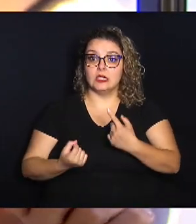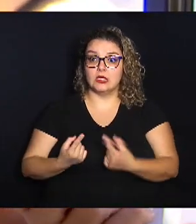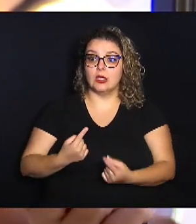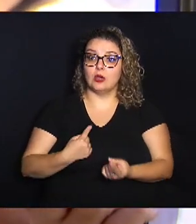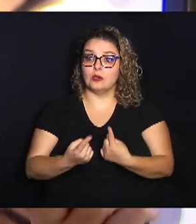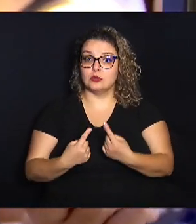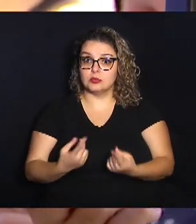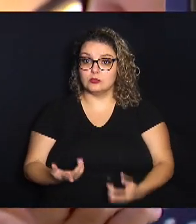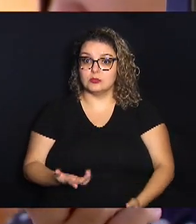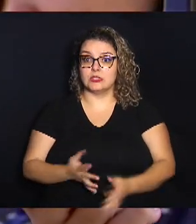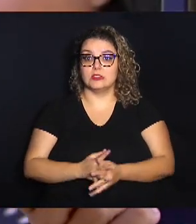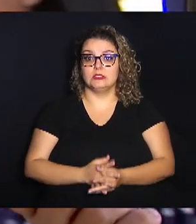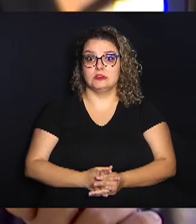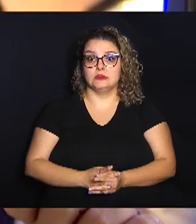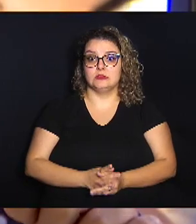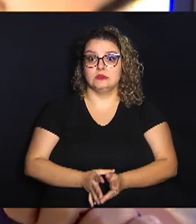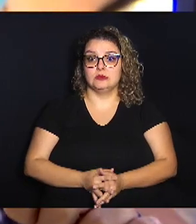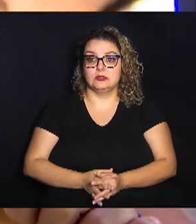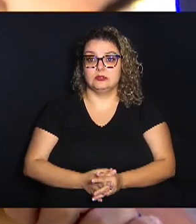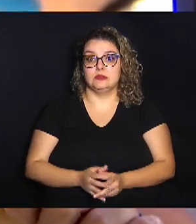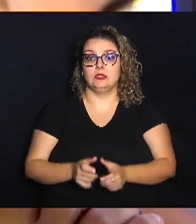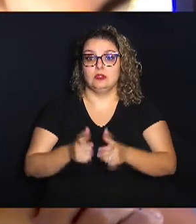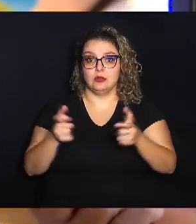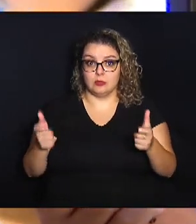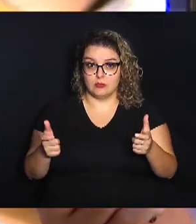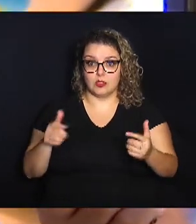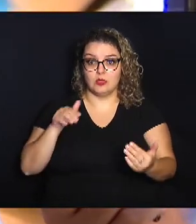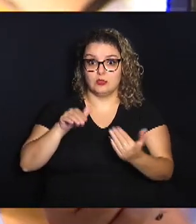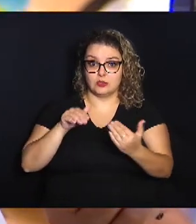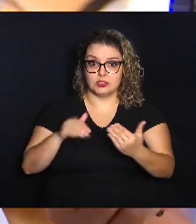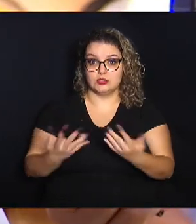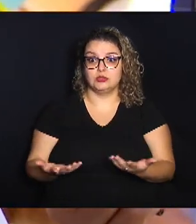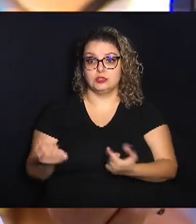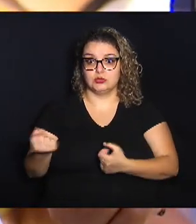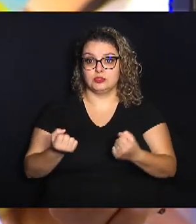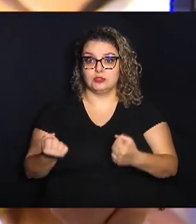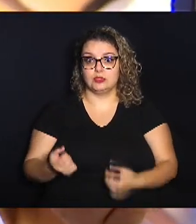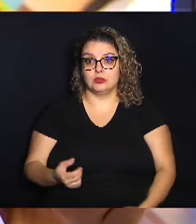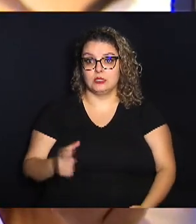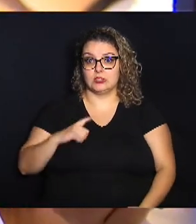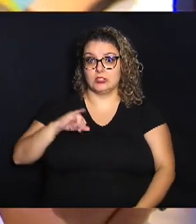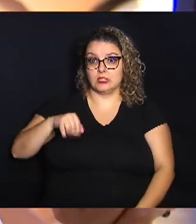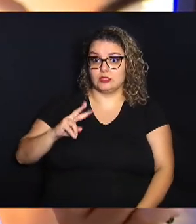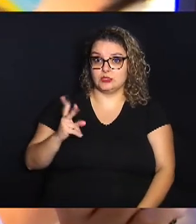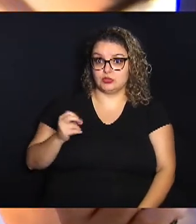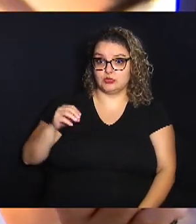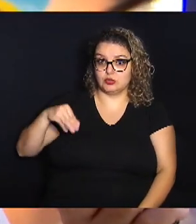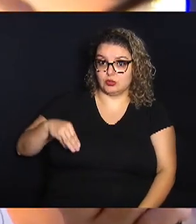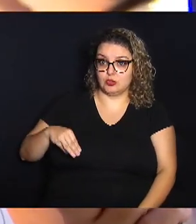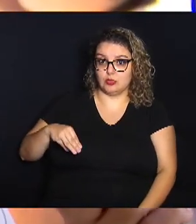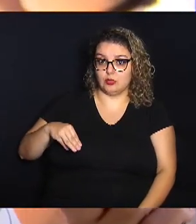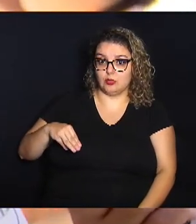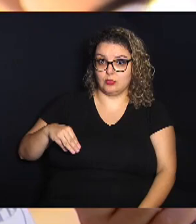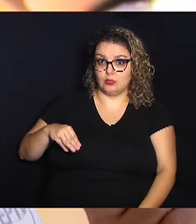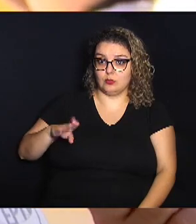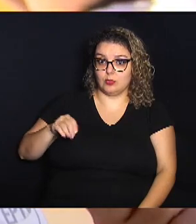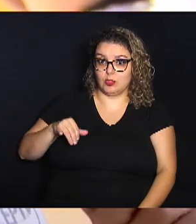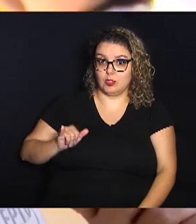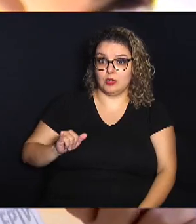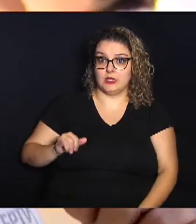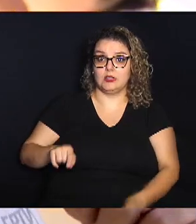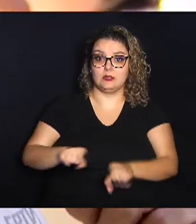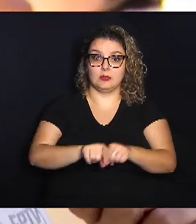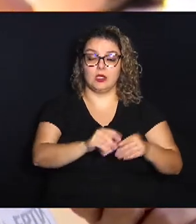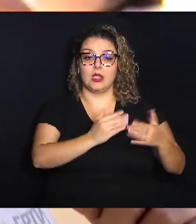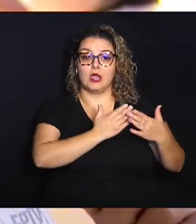que o maior fluxo de veículos hoje, por exemplo, nós temos a John Boy e a Moreira, já são 50 km por hora, O maior fluxo de